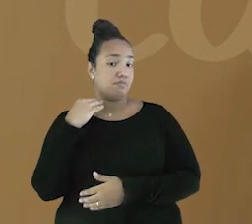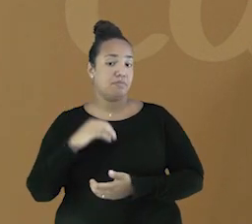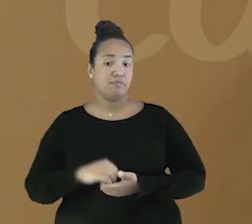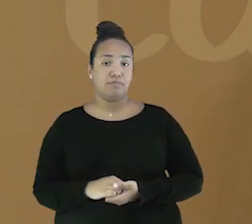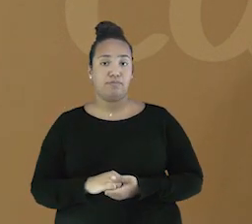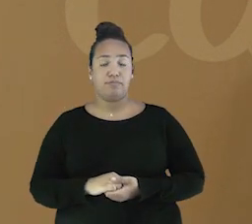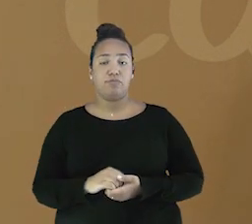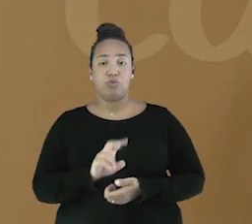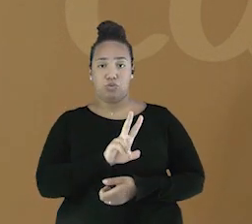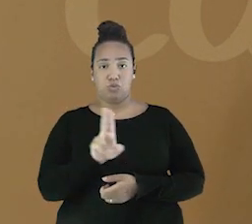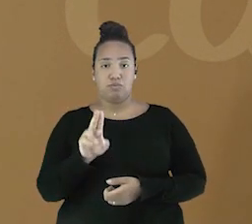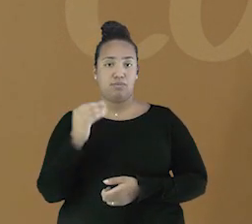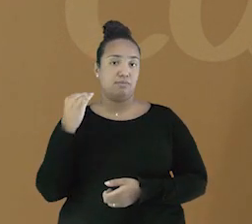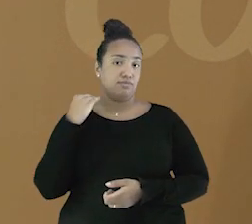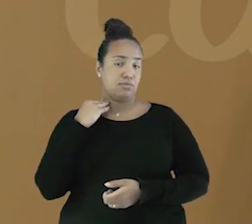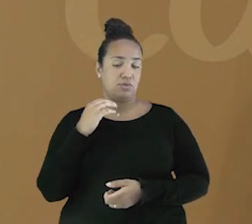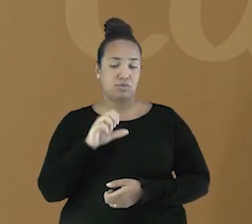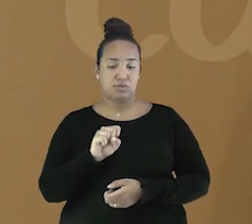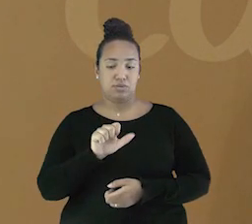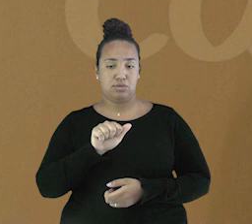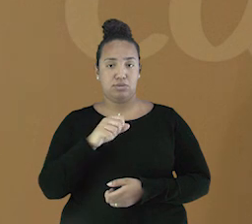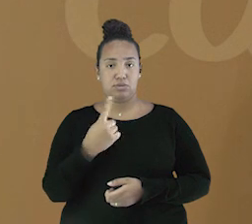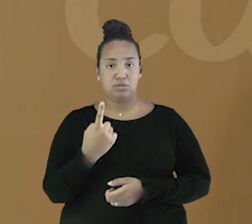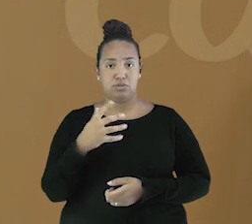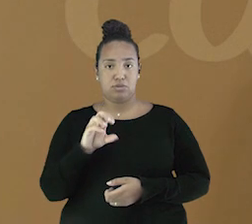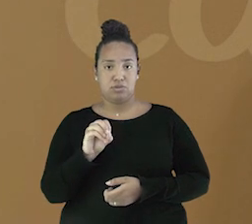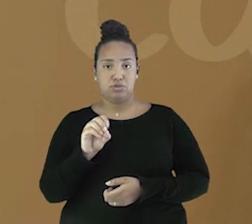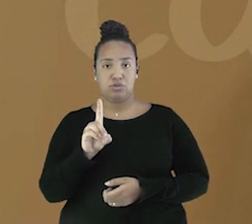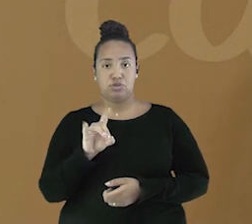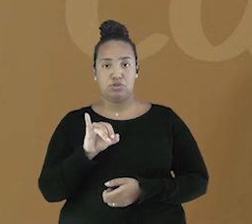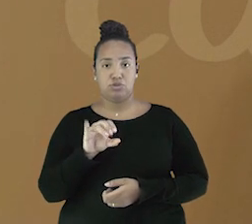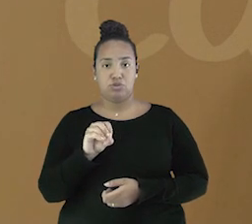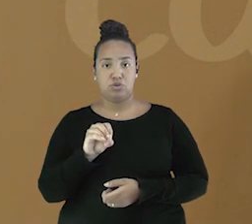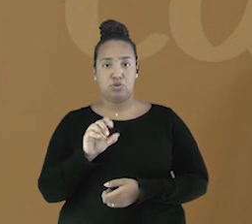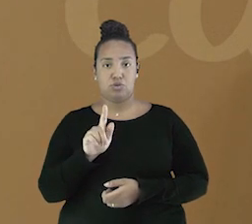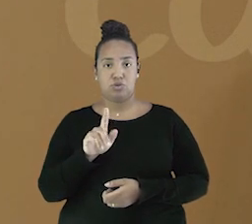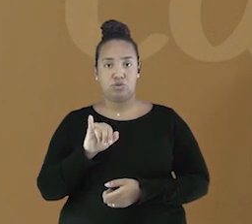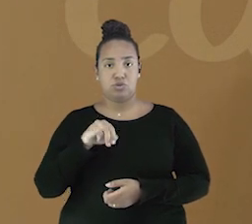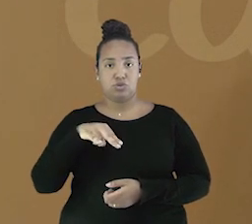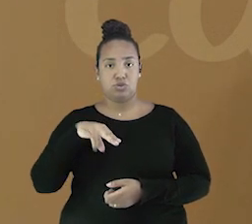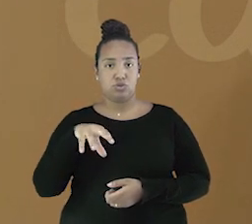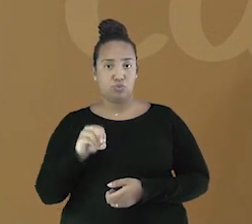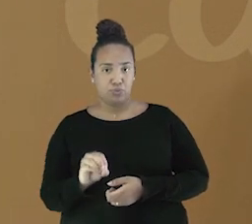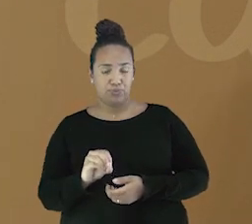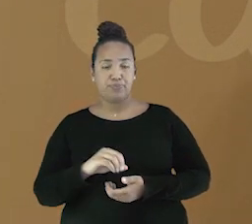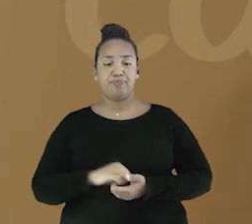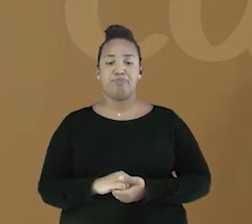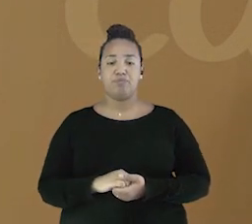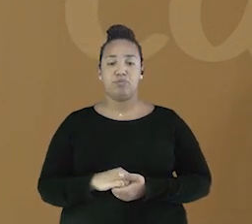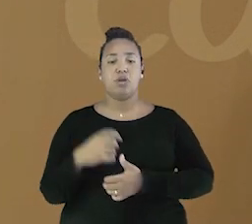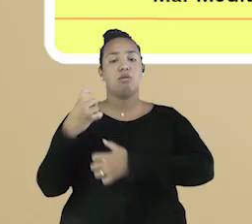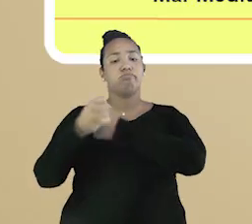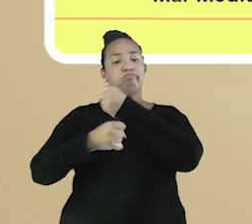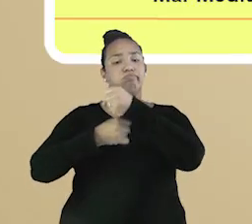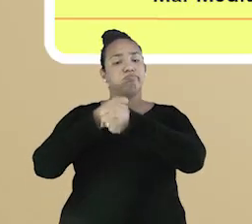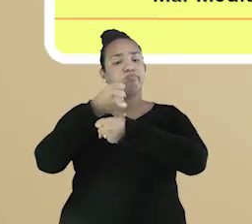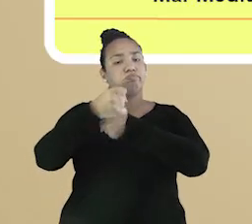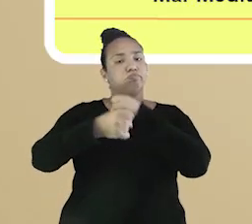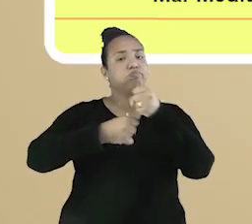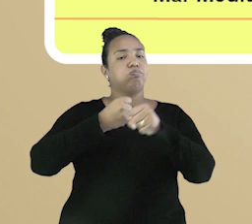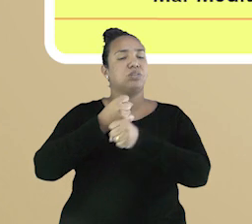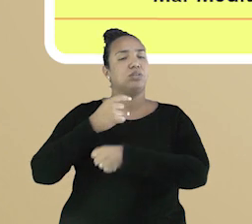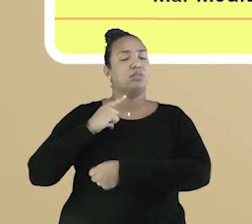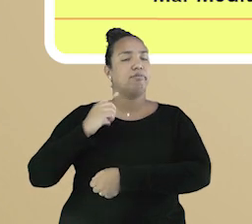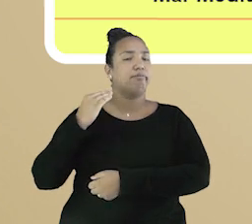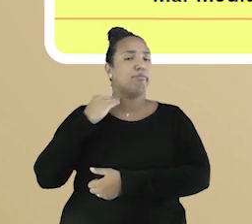Banco de San Giorgio. Com o passar dos anos, mais e mais bancos foram tomando conta do mundo. Durante